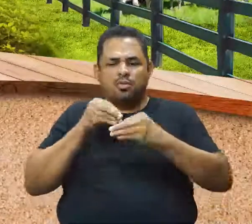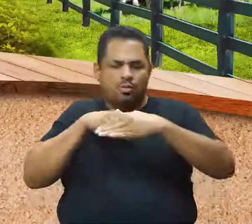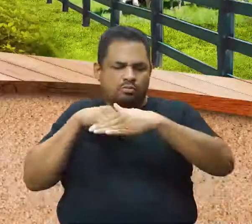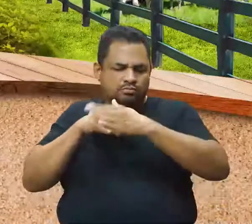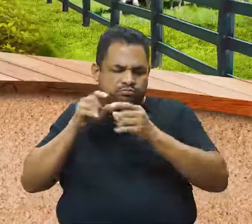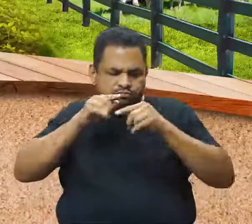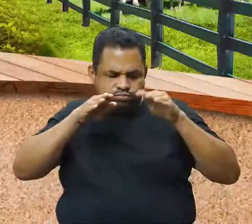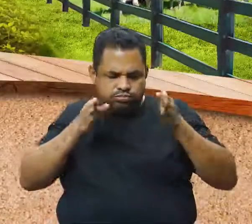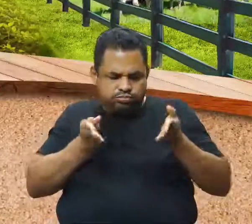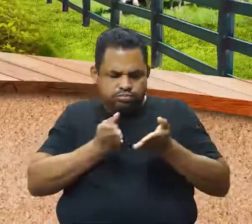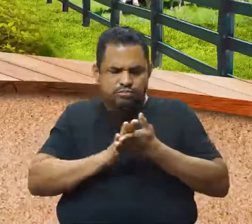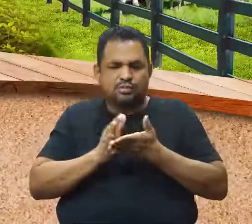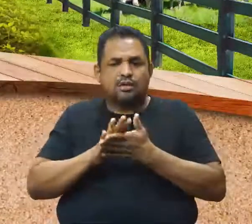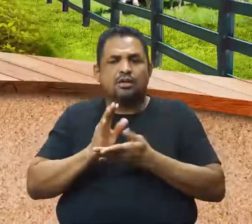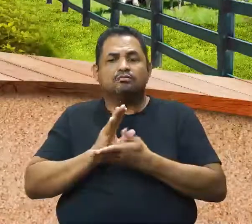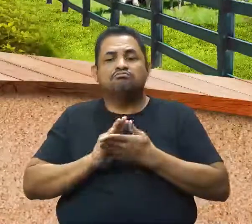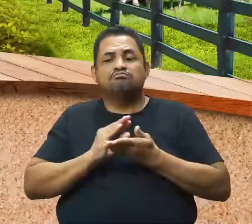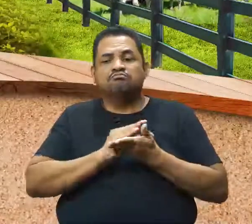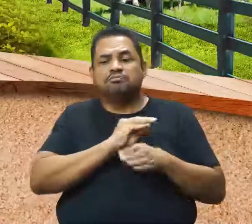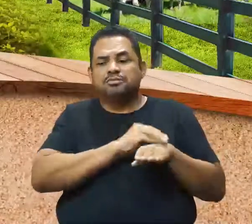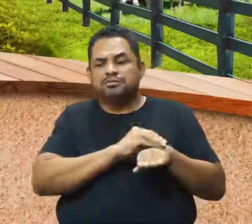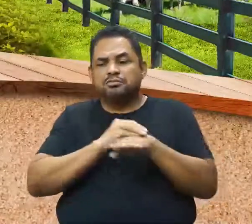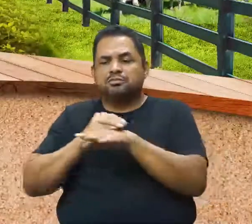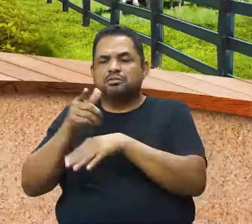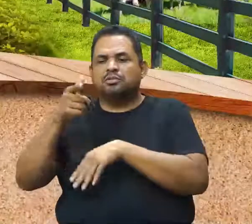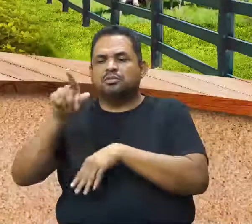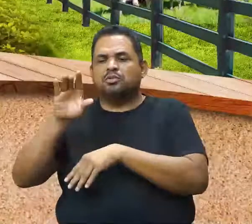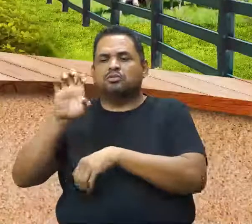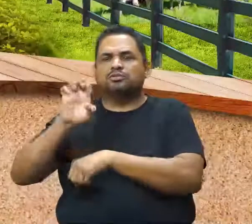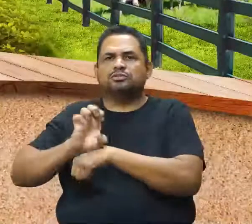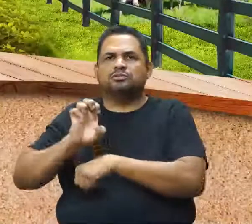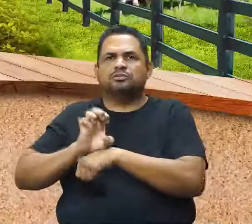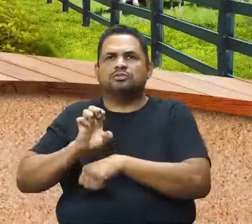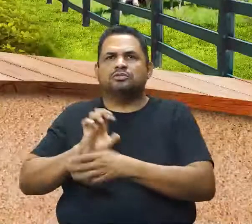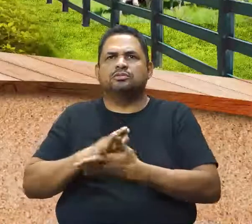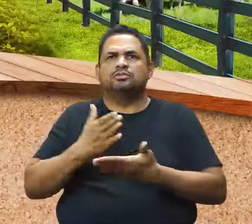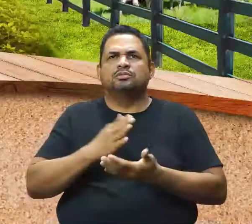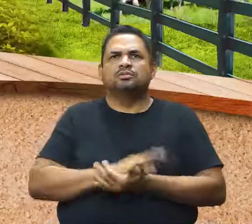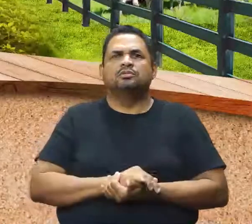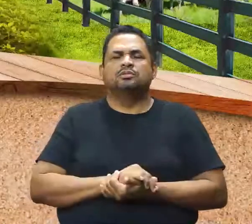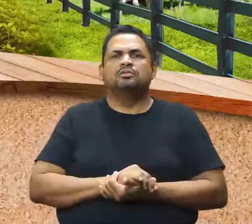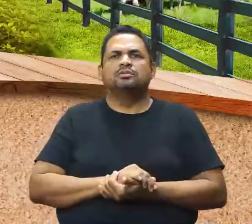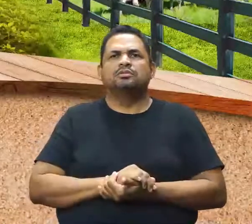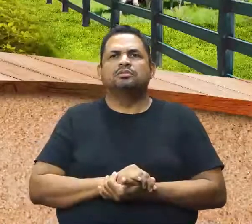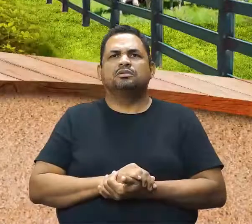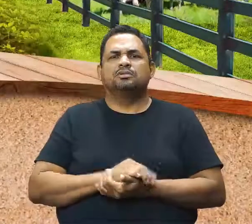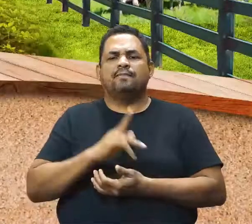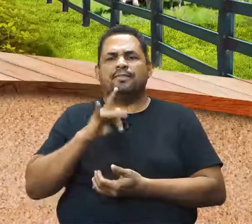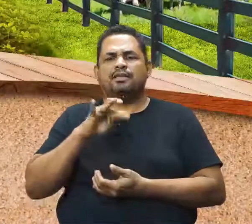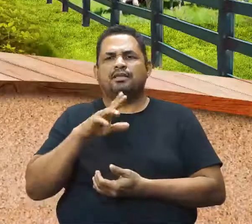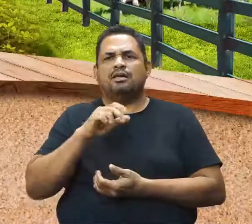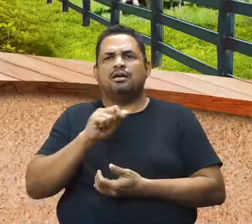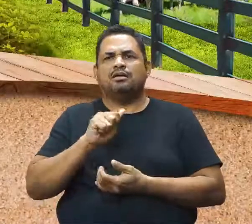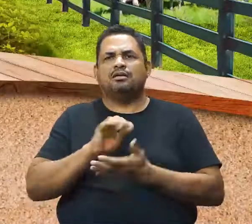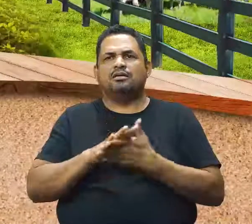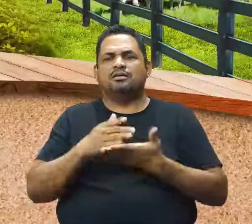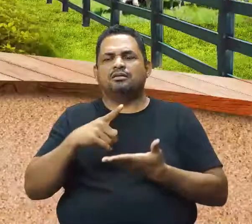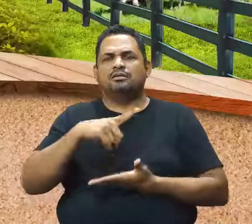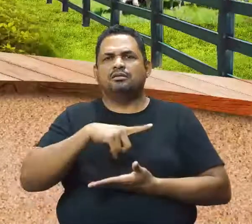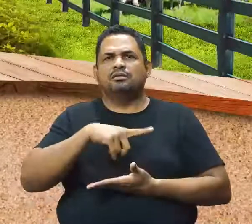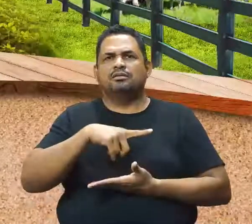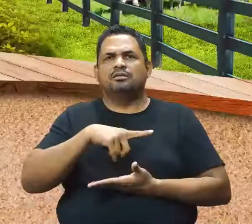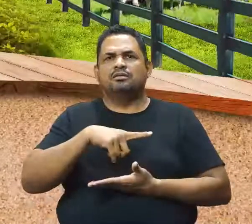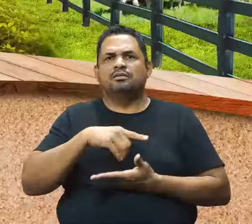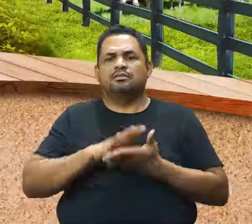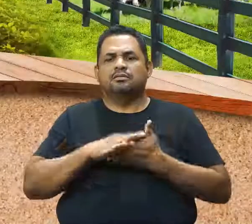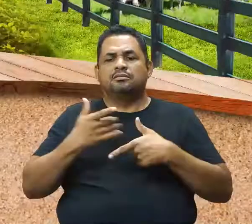outros estados, meus queridos. Pitaia também. É perecível pitaia, professor. Como assim? Muitos produtores de